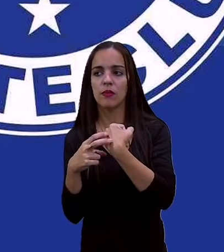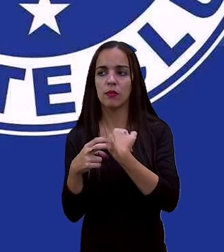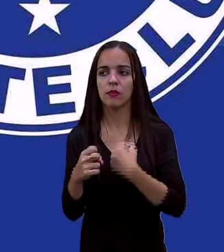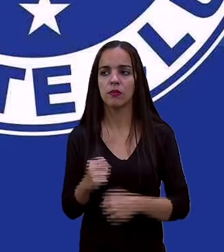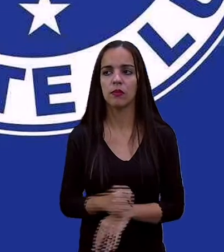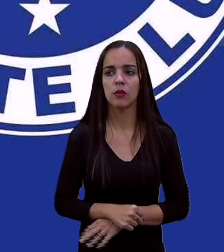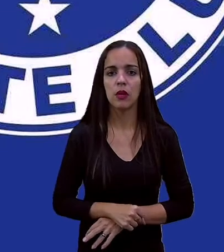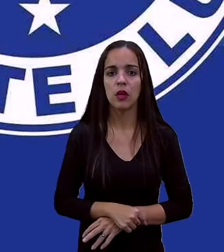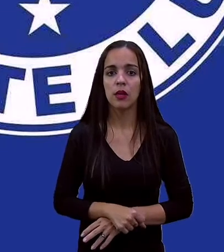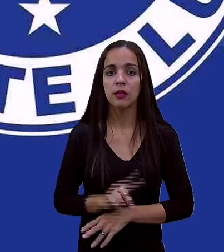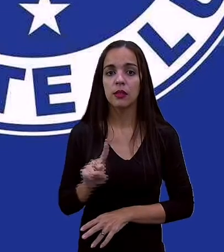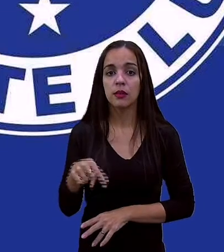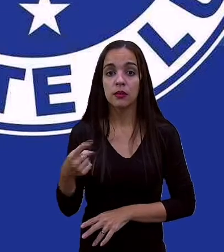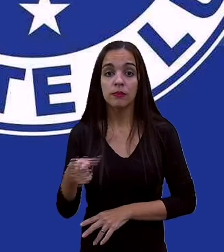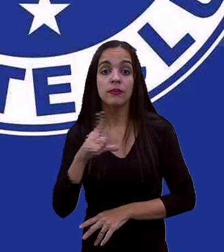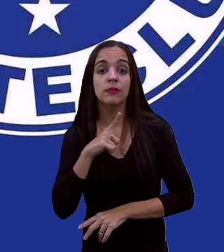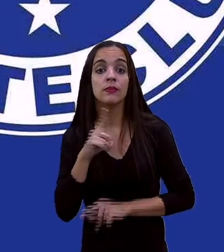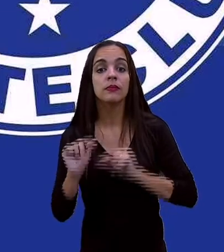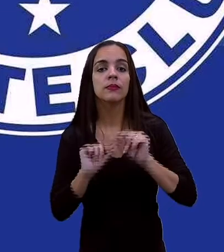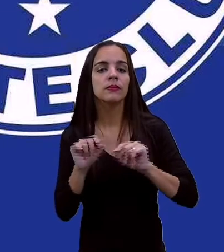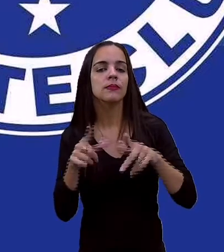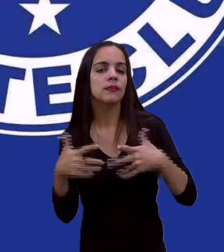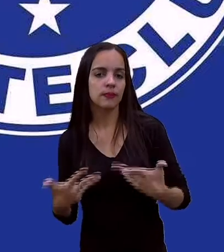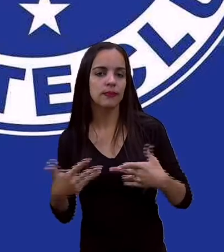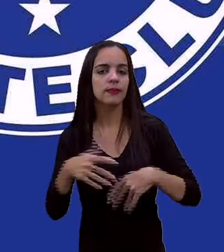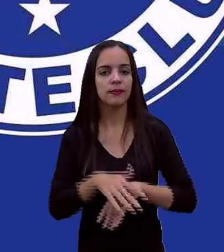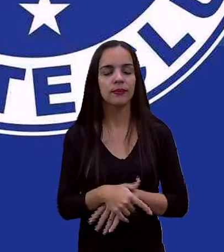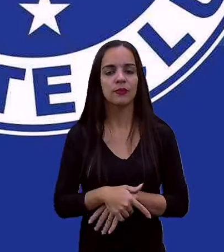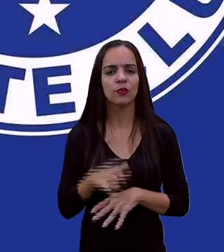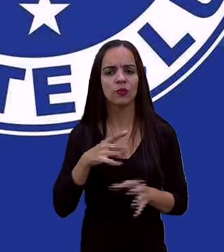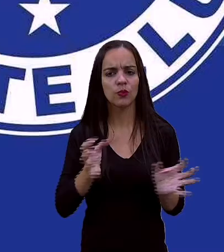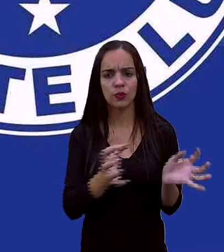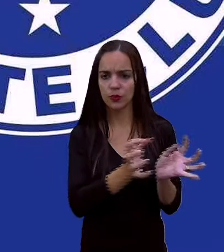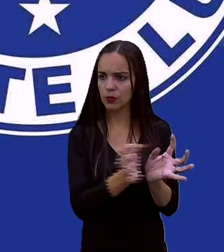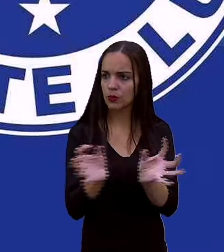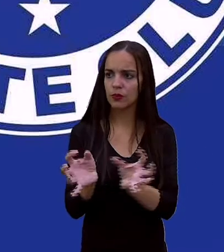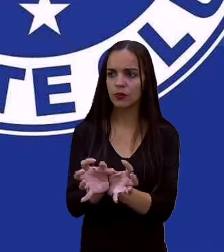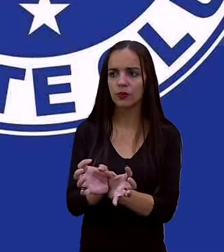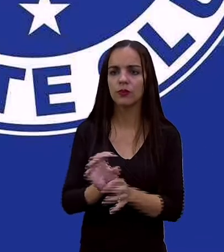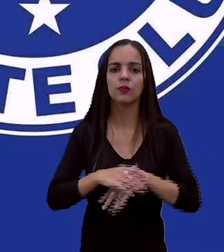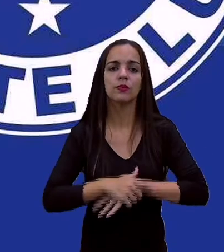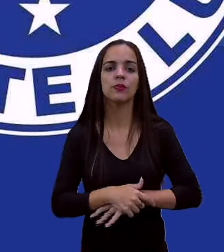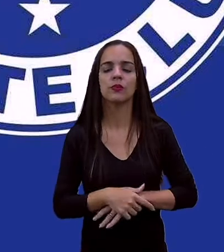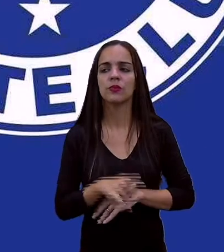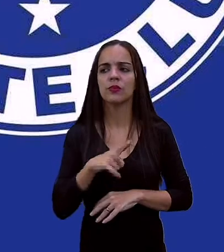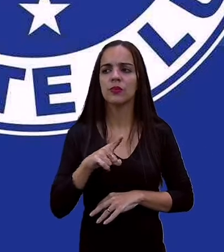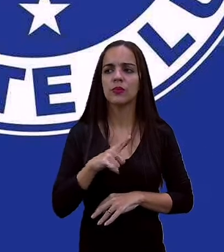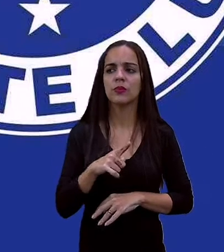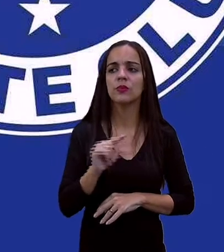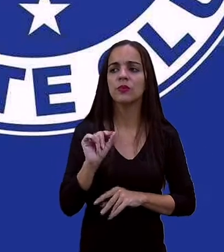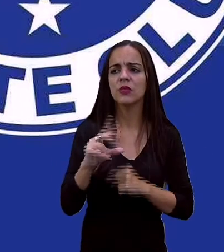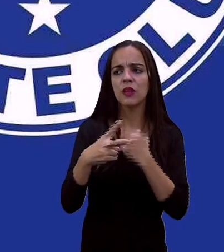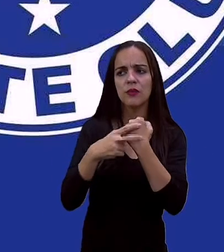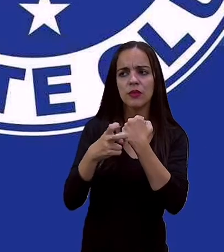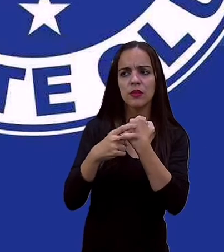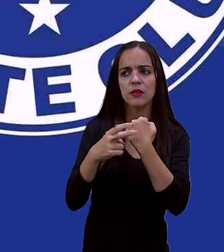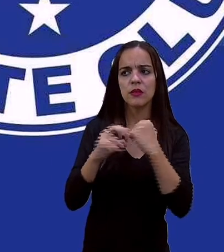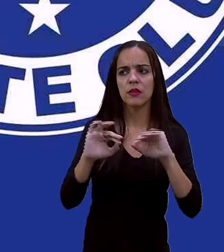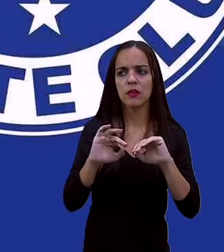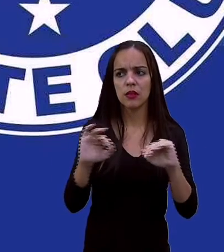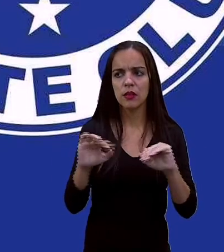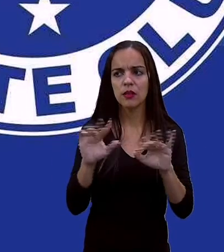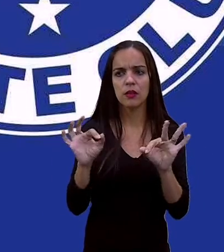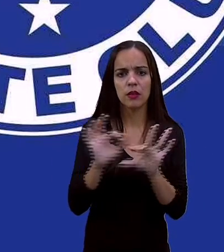tenho o pronome oblíquo se. E em seguida eu tenho o verbo tratar, que está no gerúndio, que são os verbos terminados